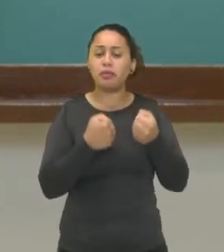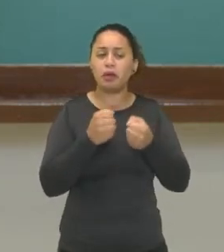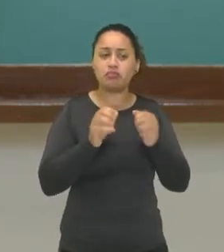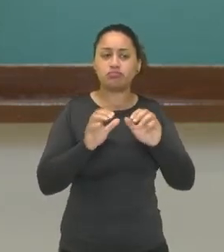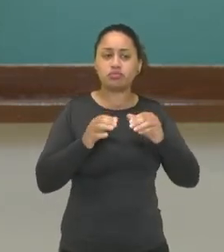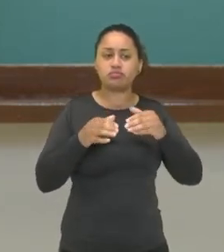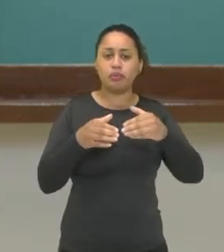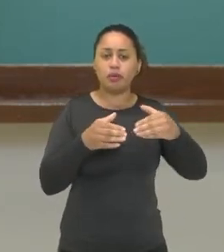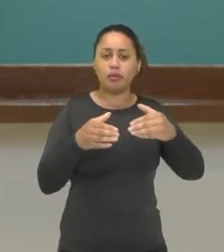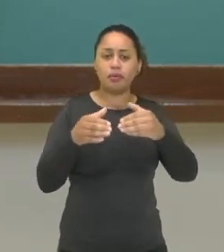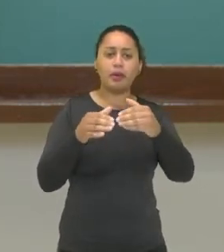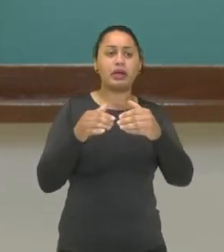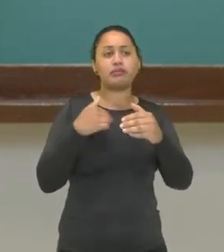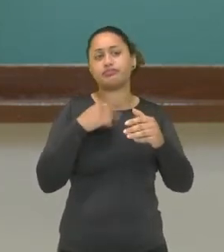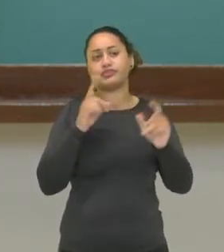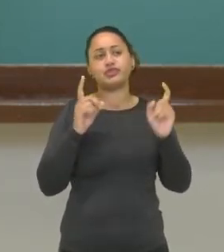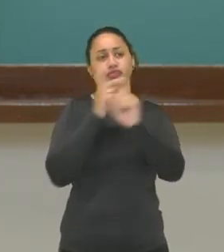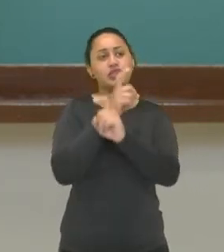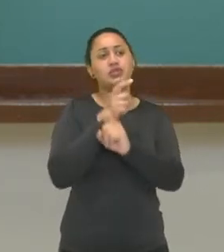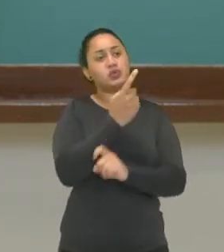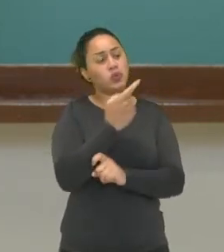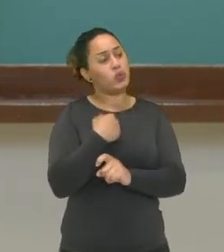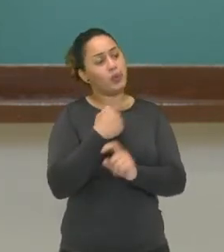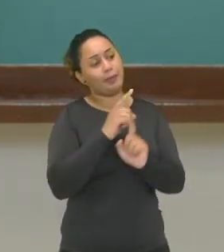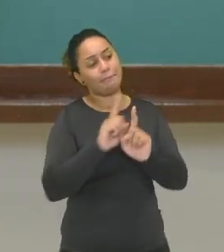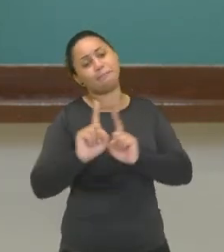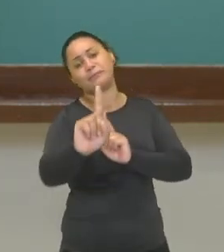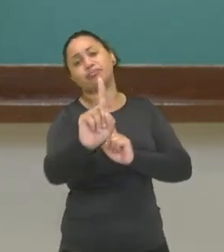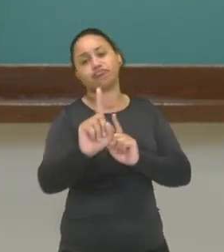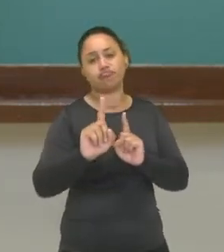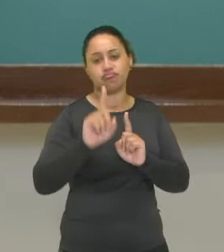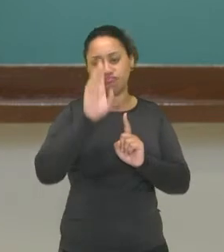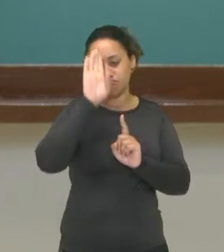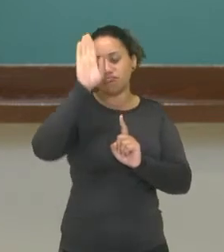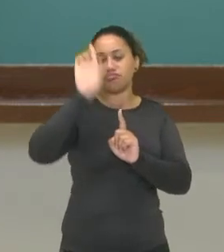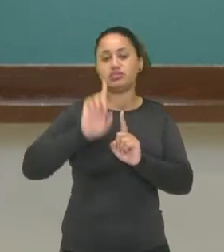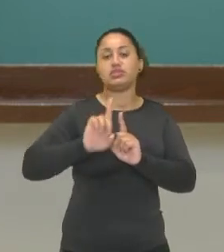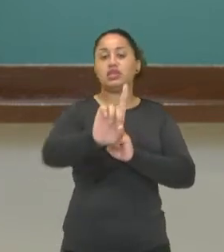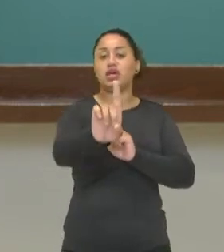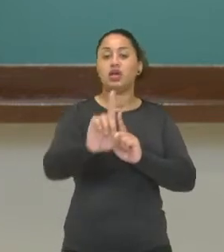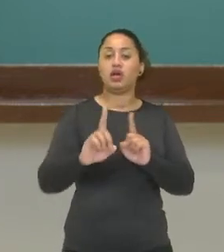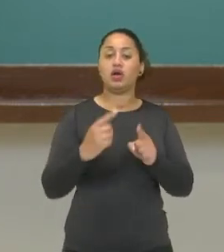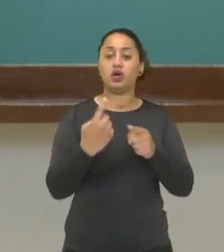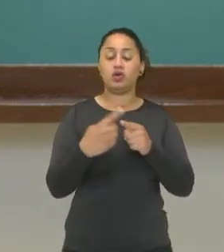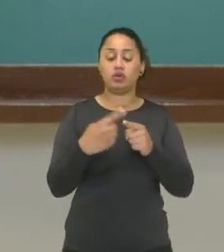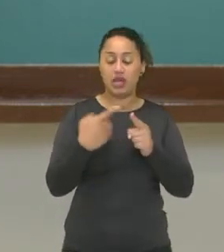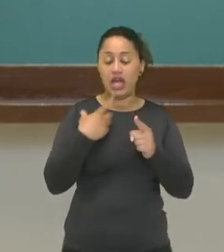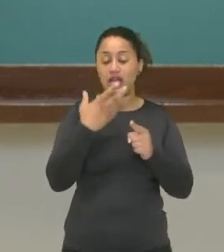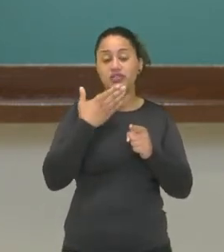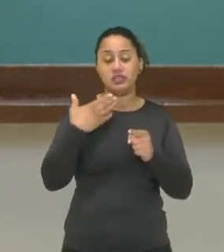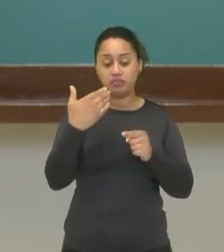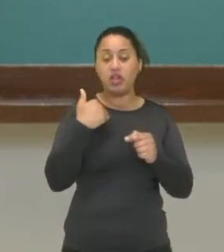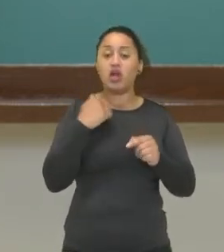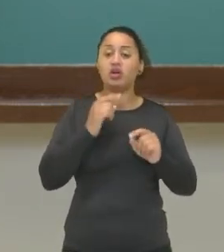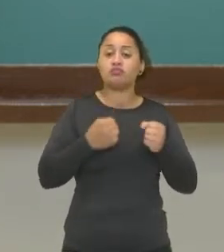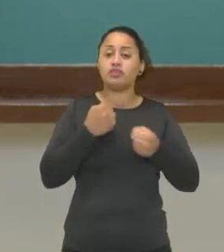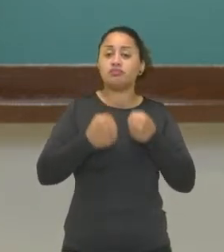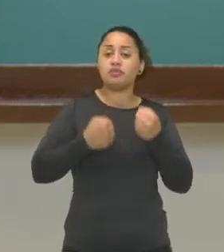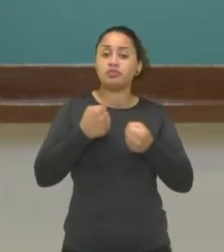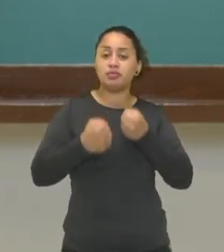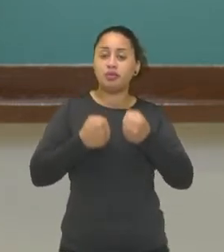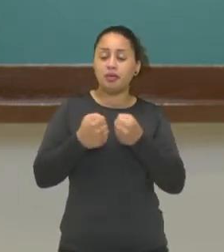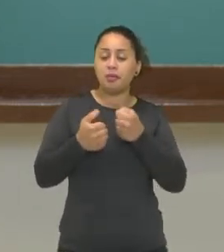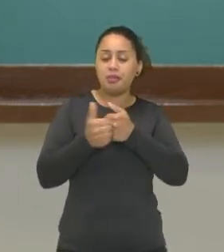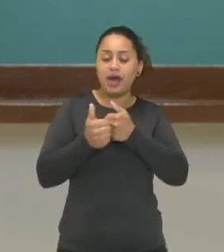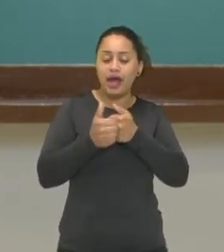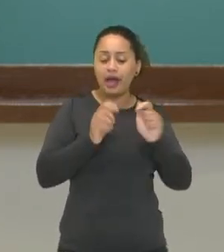junto. É muito difícil que um acabe escapando, né? Correndo sozinho na frente. Eles preferem correr meio